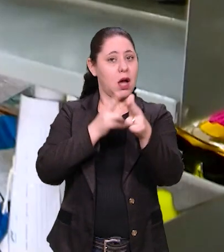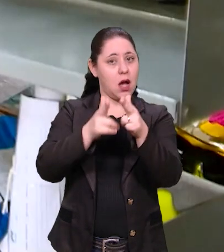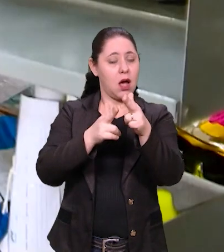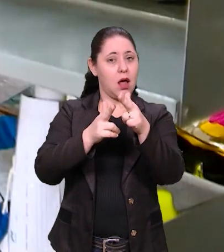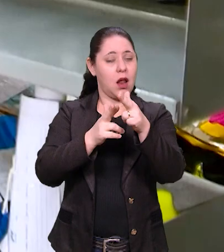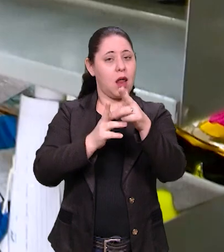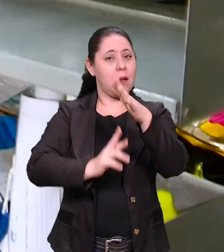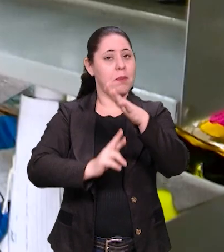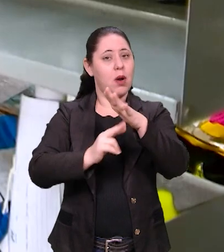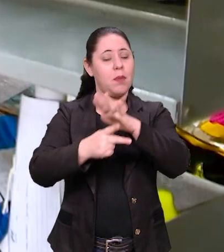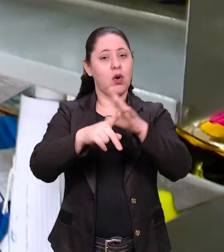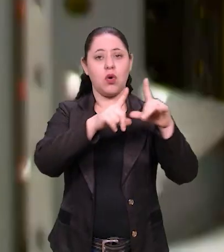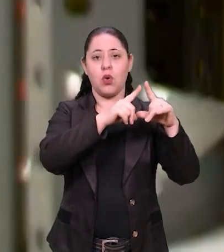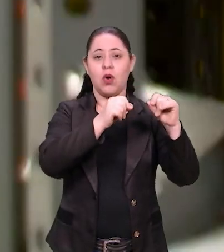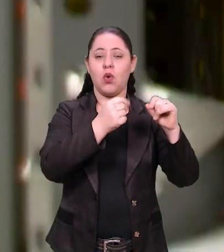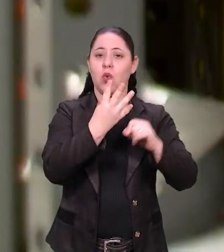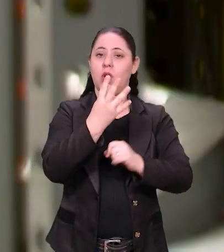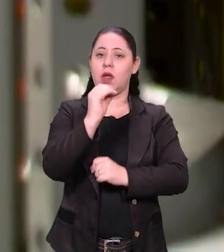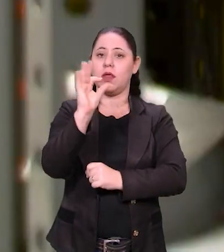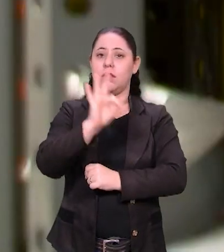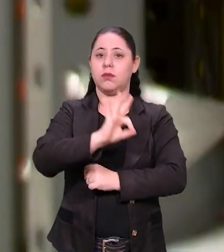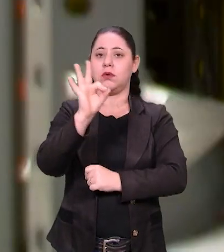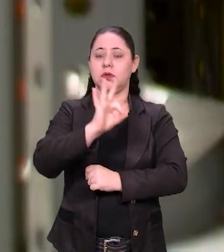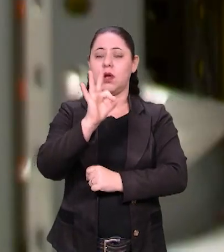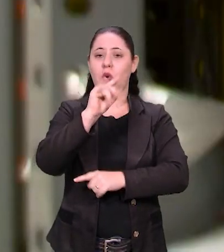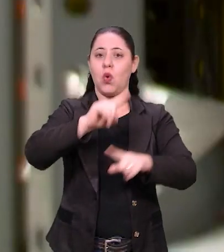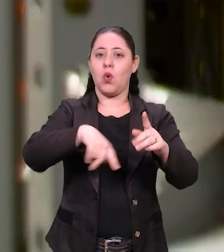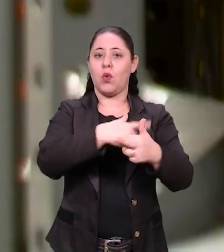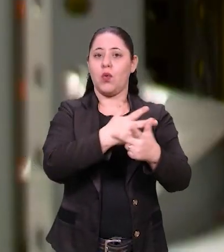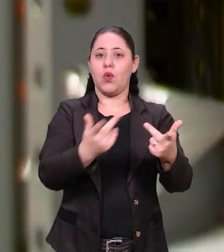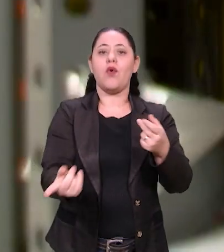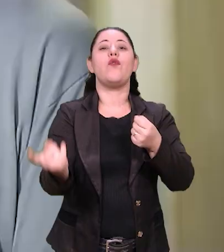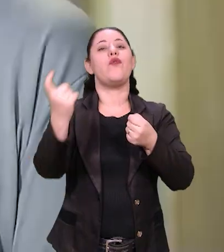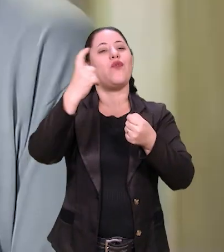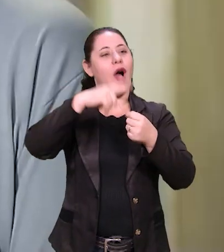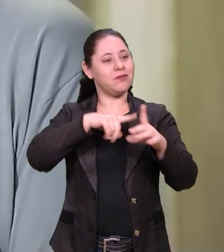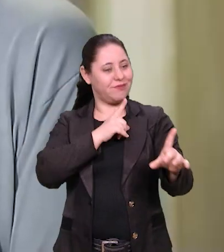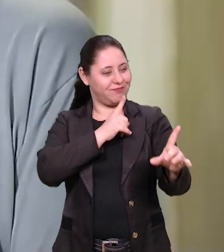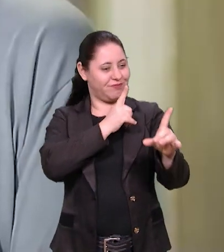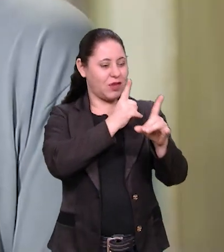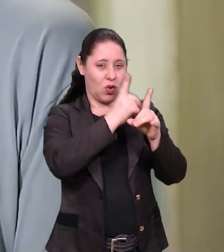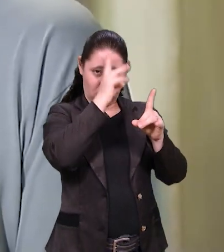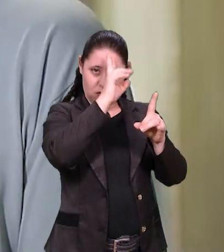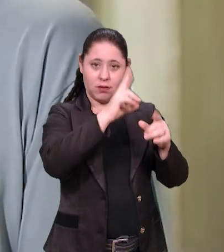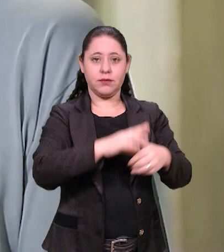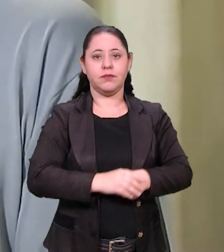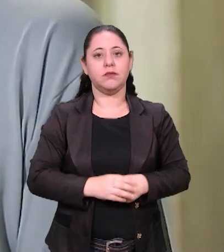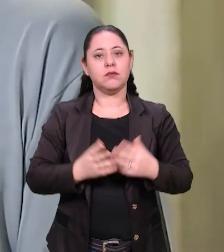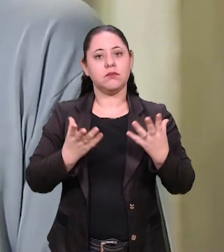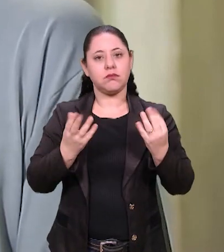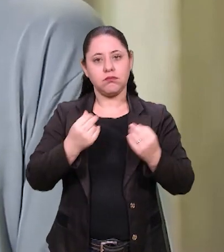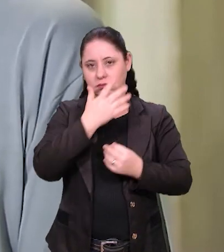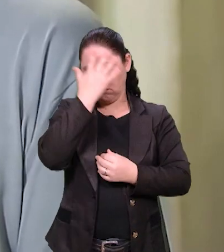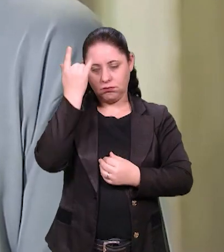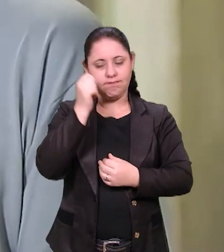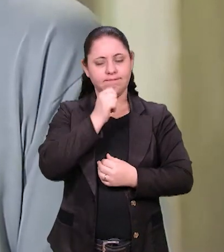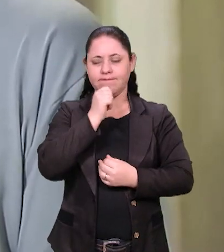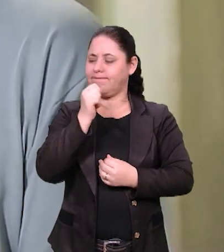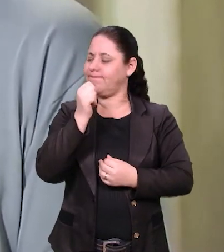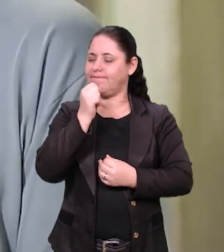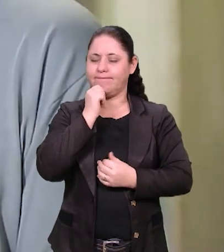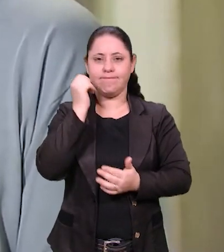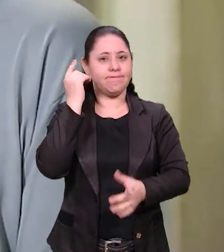de 40% dos objetos reencontram seus donos. Muita gente ainda não acredita que vai encontrar os seus